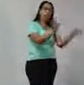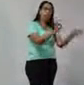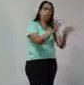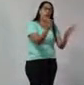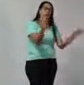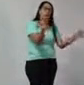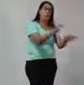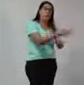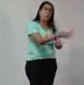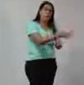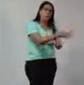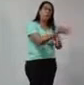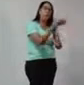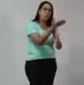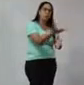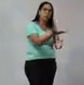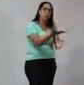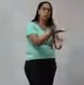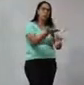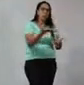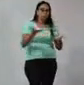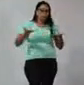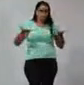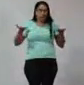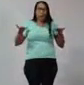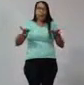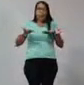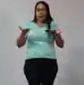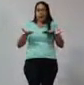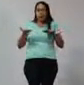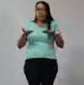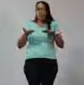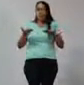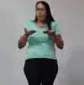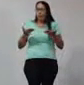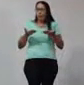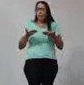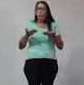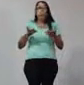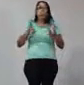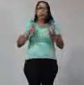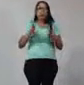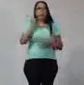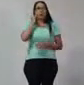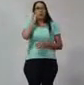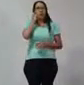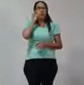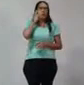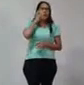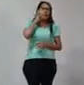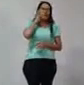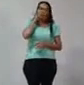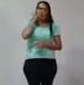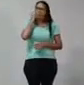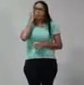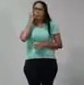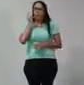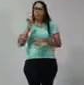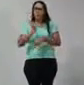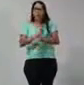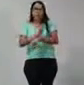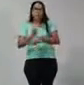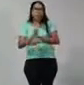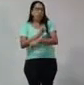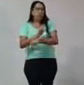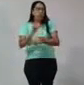Porque hoje... Vocês não imaginam o quanto hoje já me fez bem. E eu já estou tendo ideias, só que